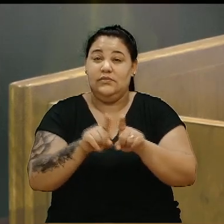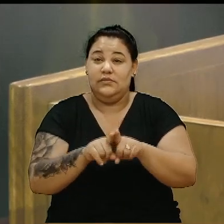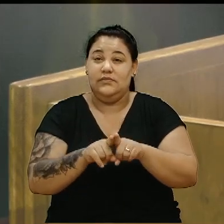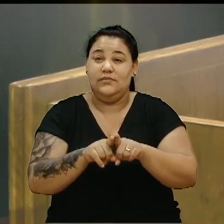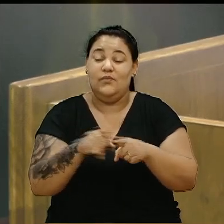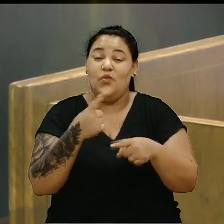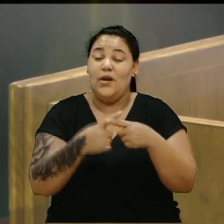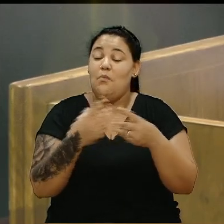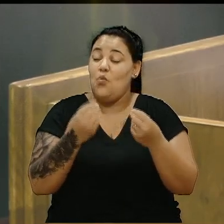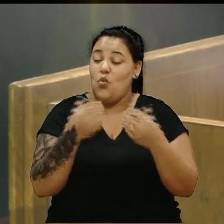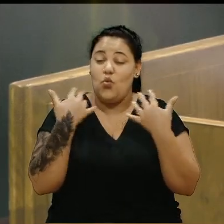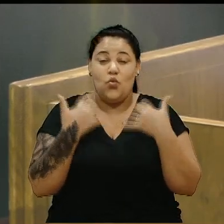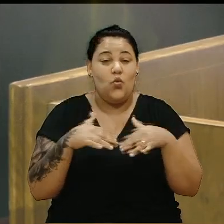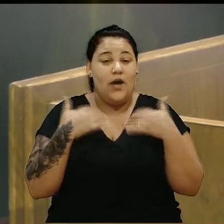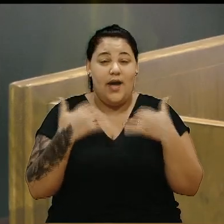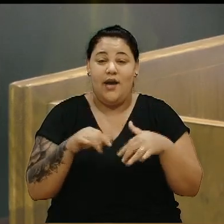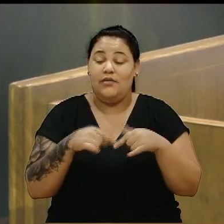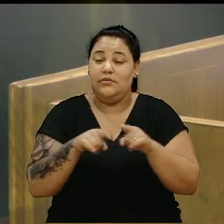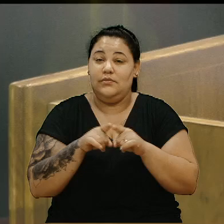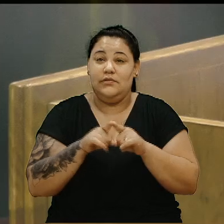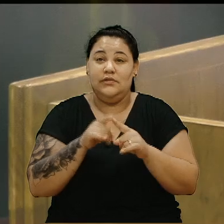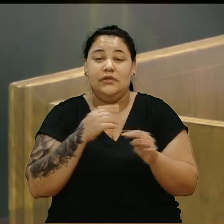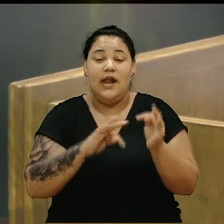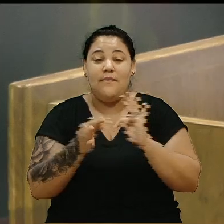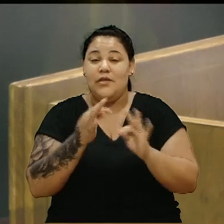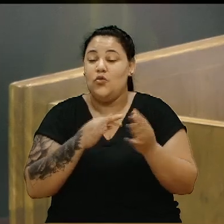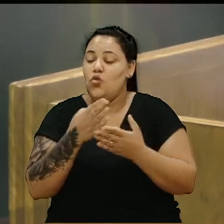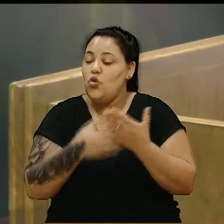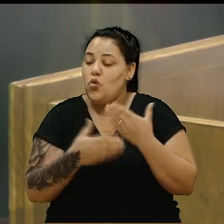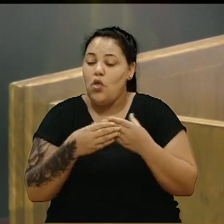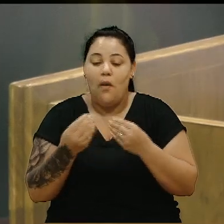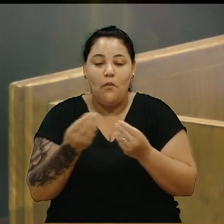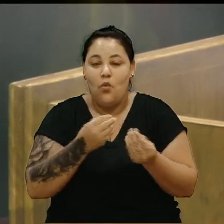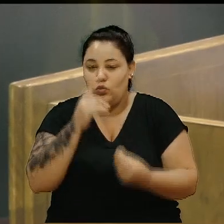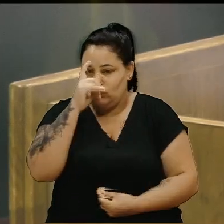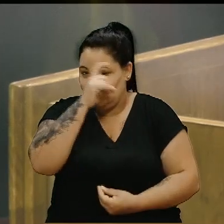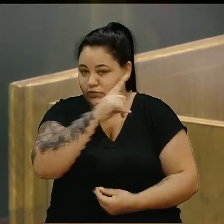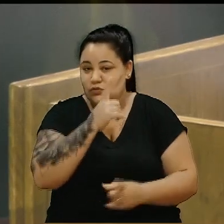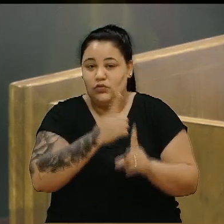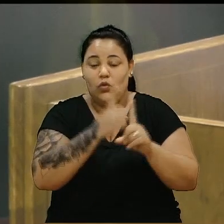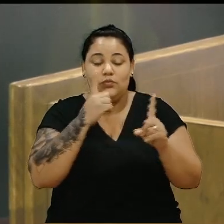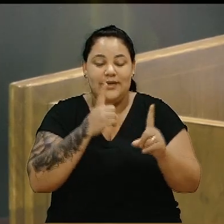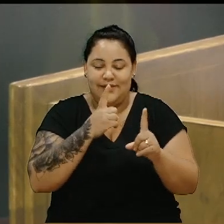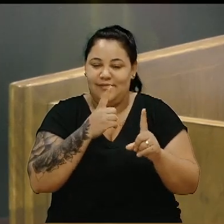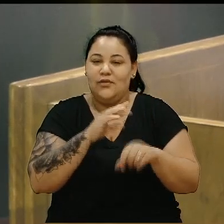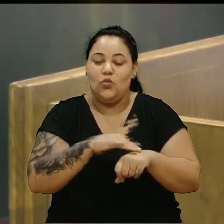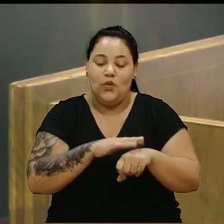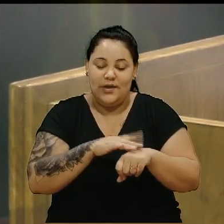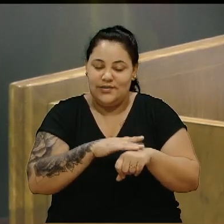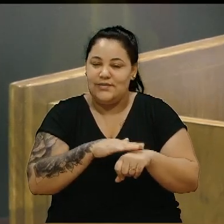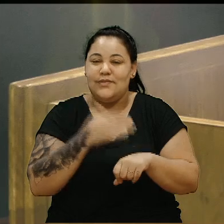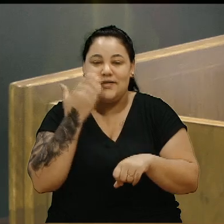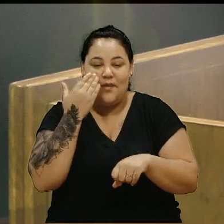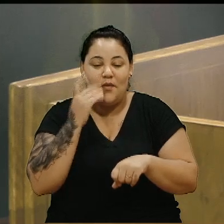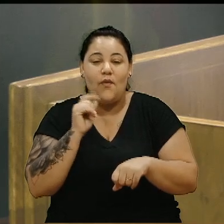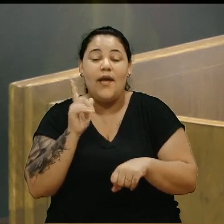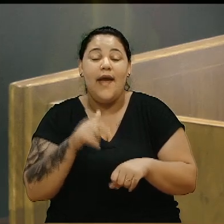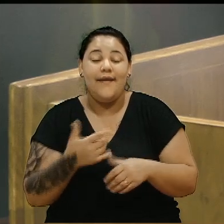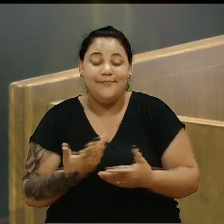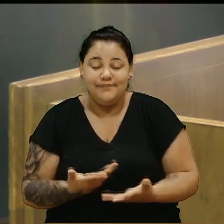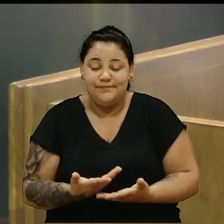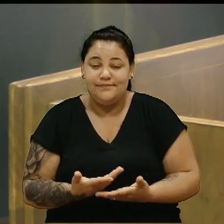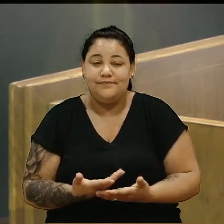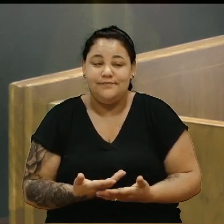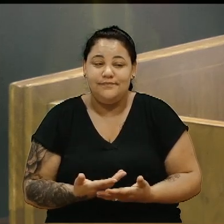custos altos, né? Tratamento, tudo é muito difícil. Chegar ao diagnóstico também é difícil.